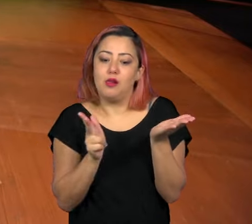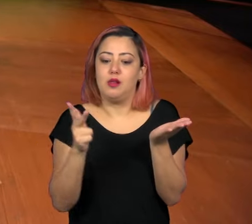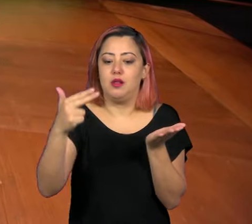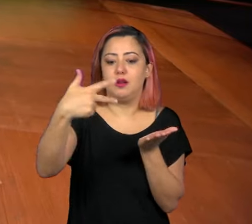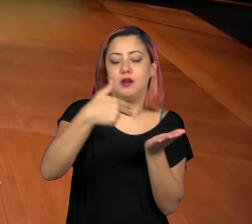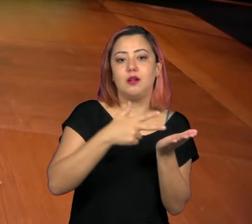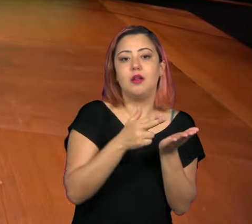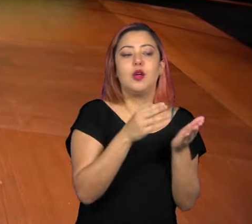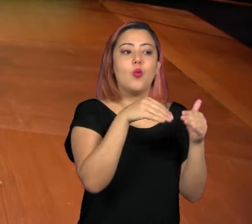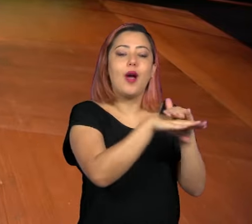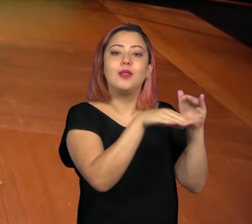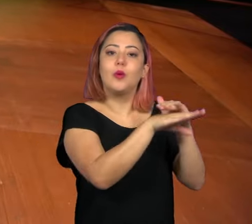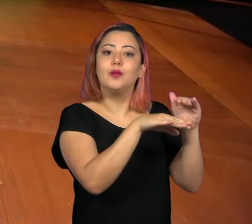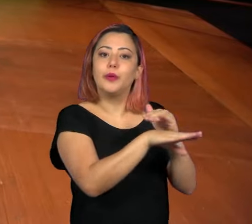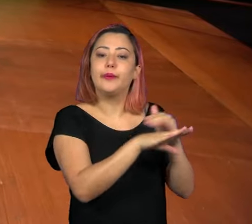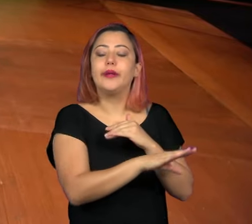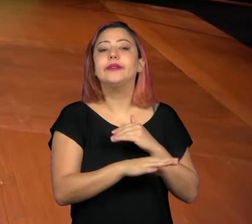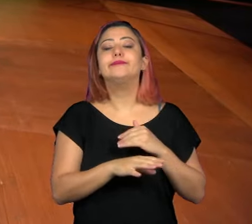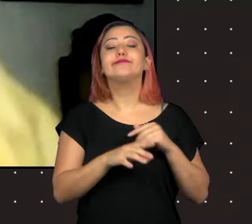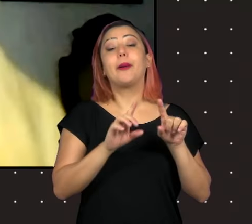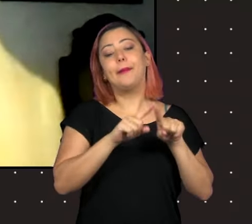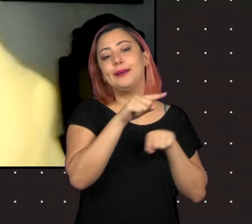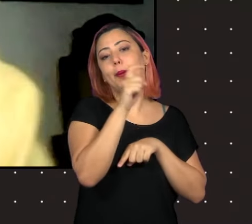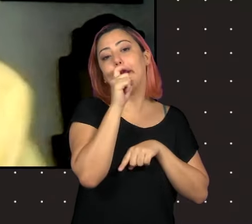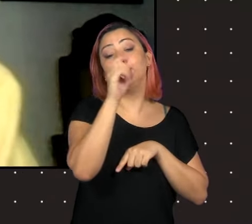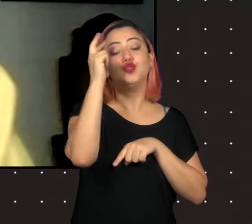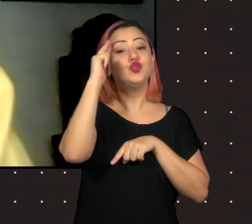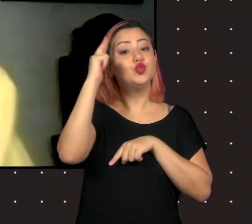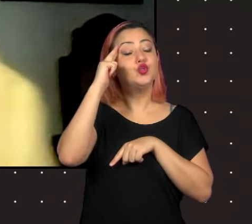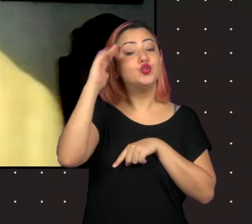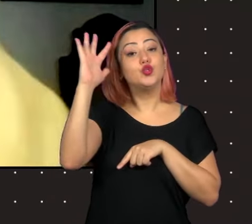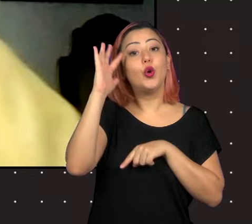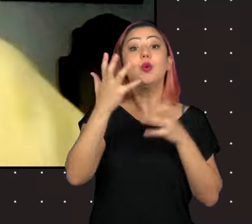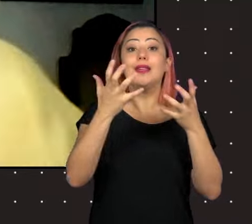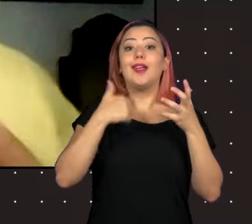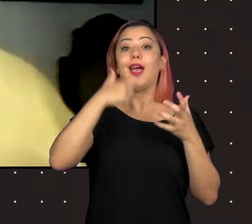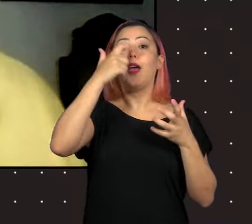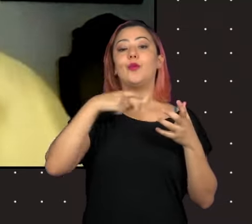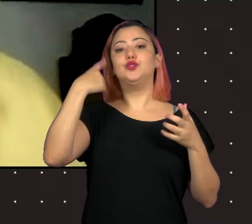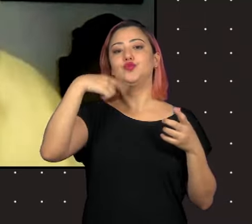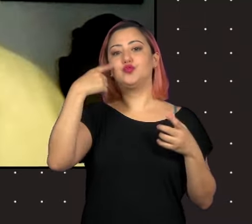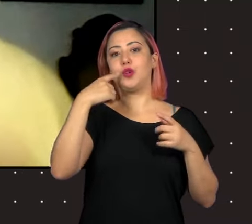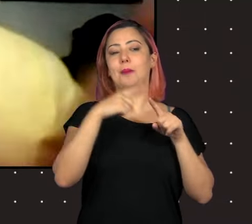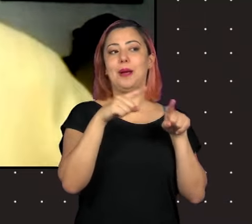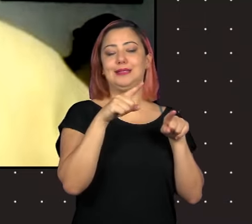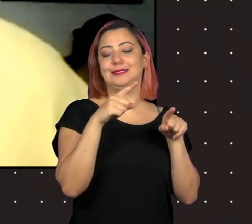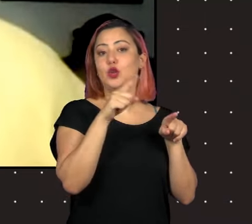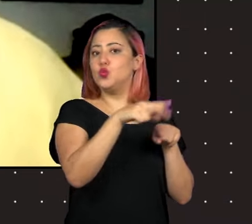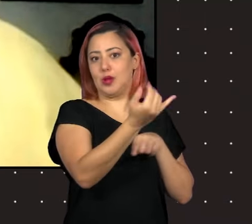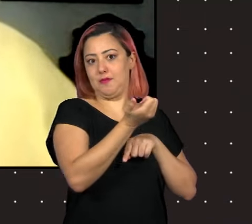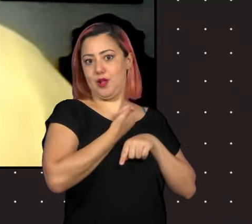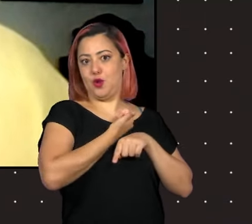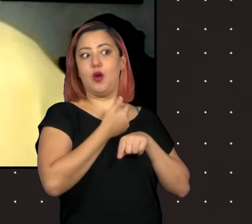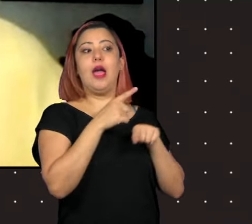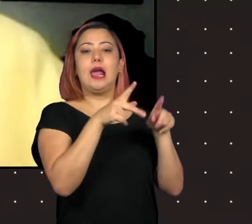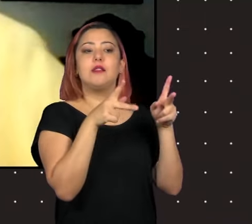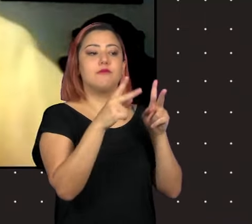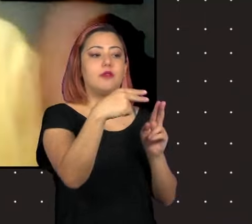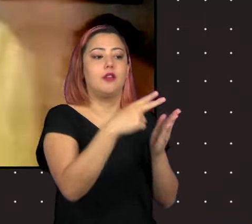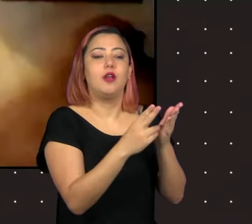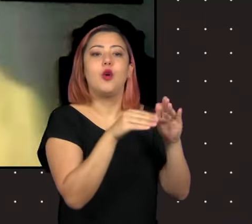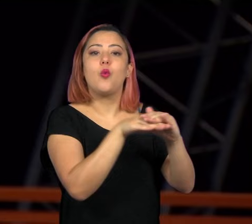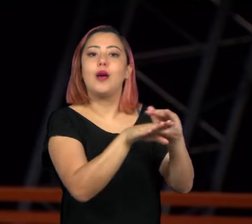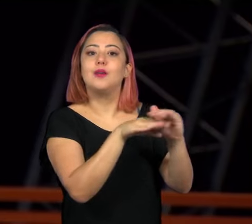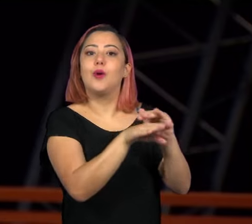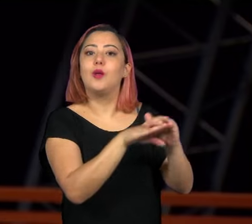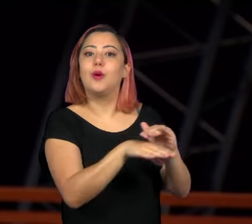fosse advogado e eu fui fazer teatro. E ele nunca me falou, mas ele tinha uma gaveta cheia com os recortes dos jornais onde